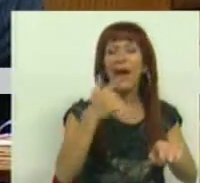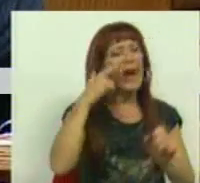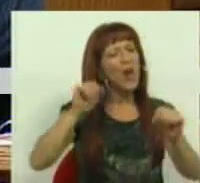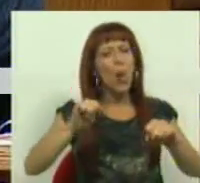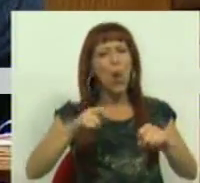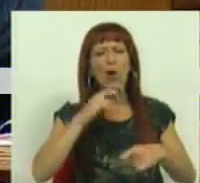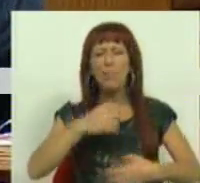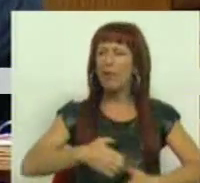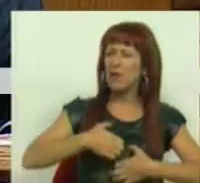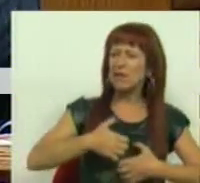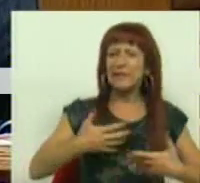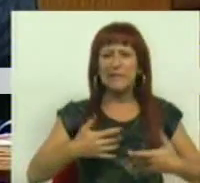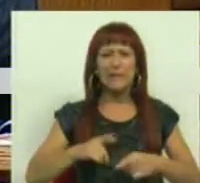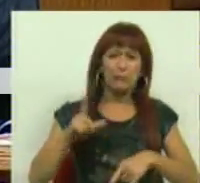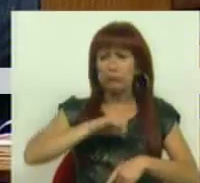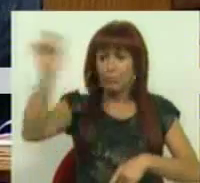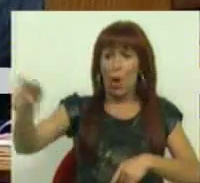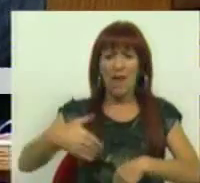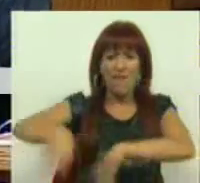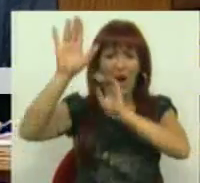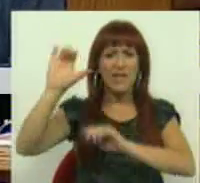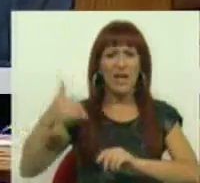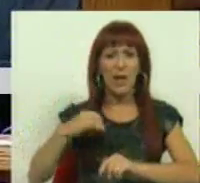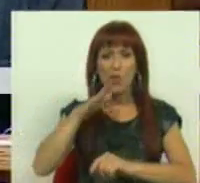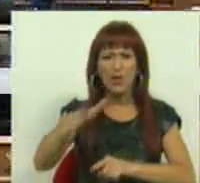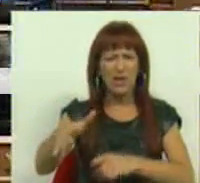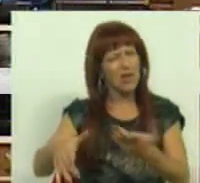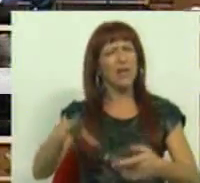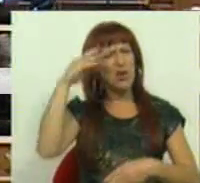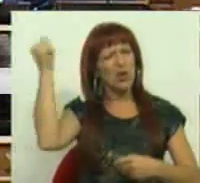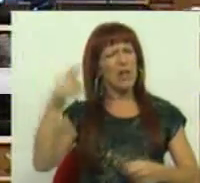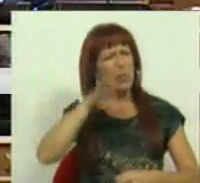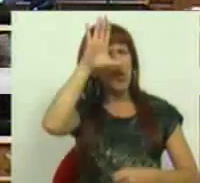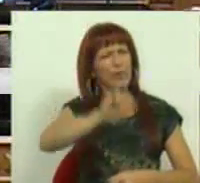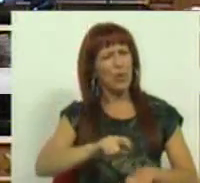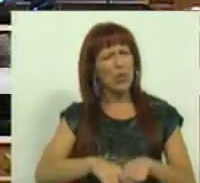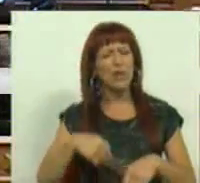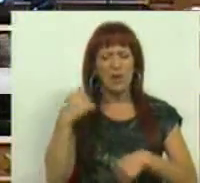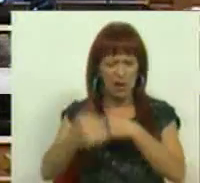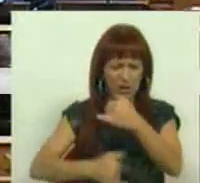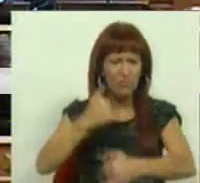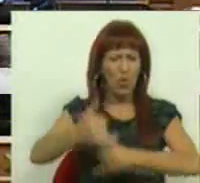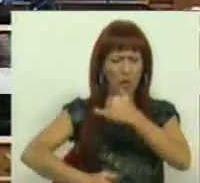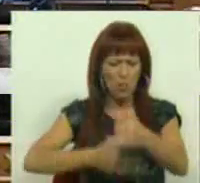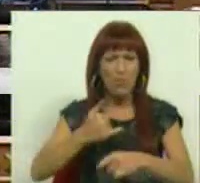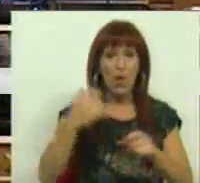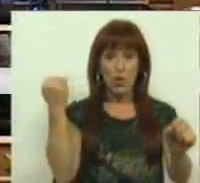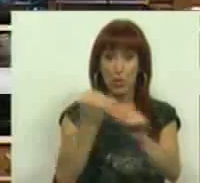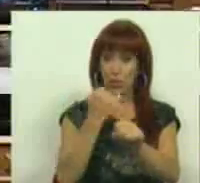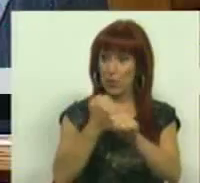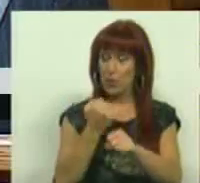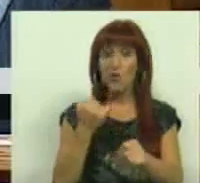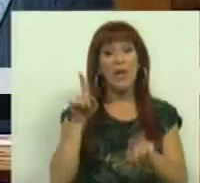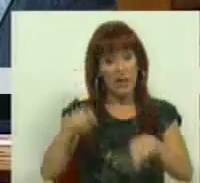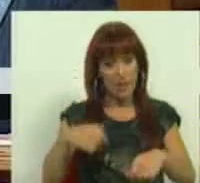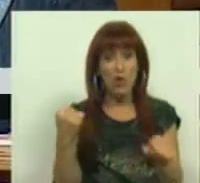concorda pode sempre ir-se embora, diz o CDS, esquecendo-se que os governos passam e que os funcionários e os